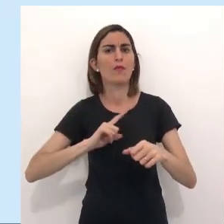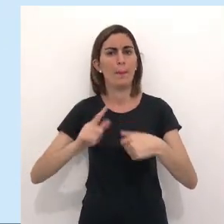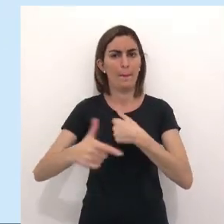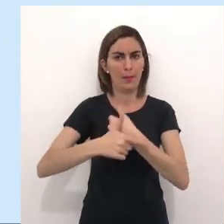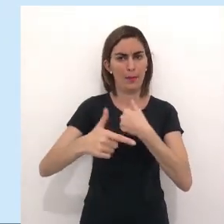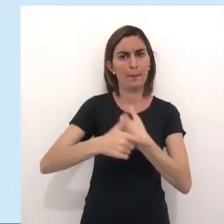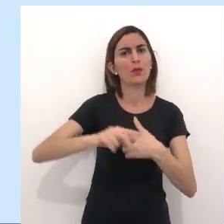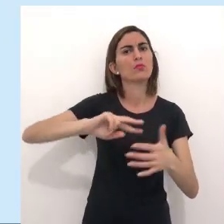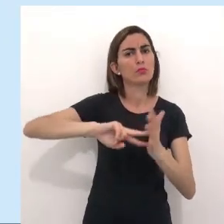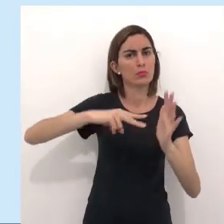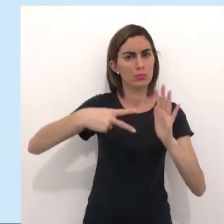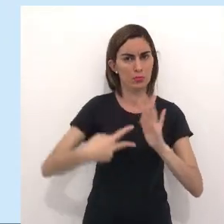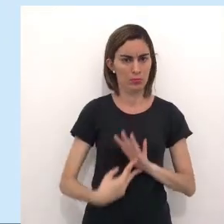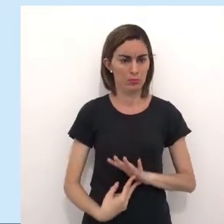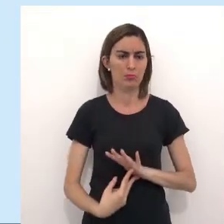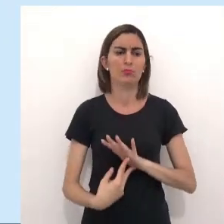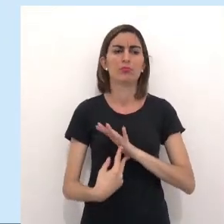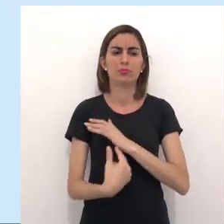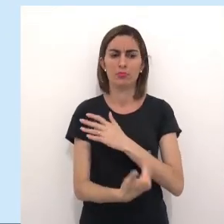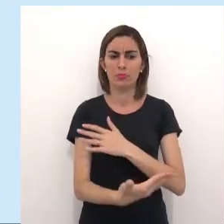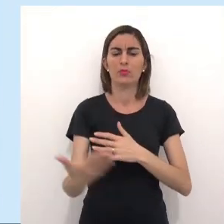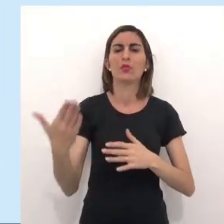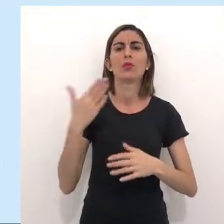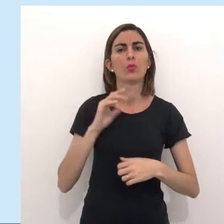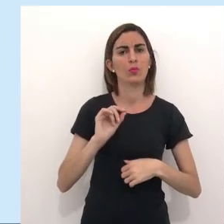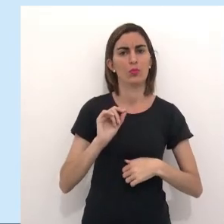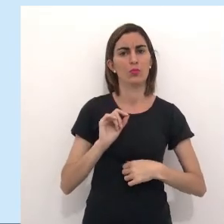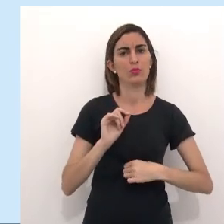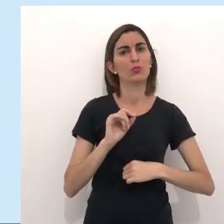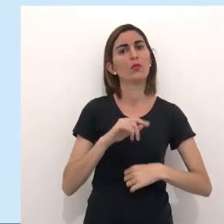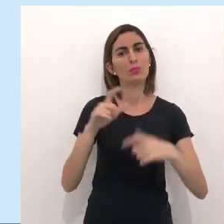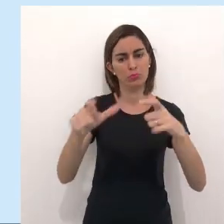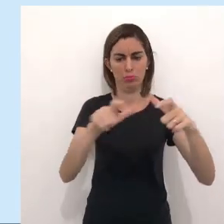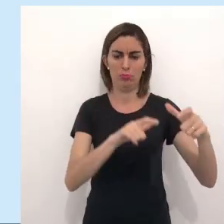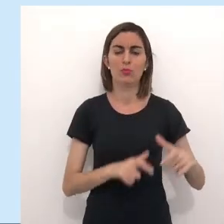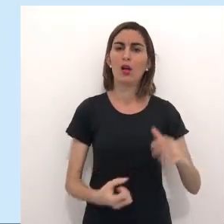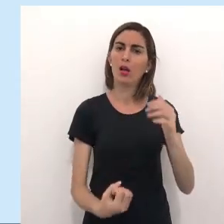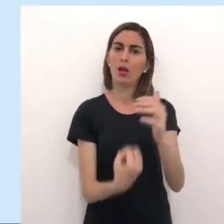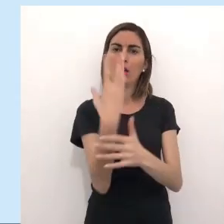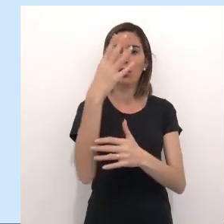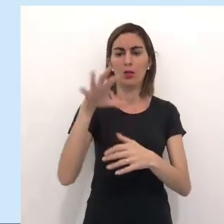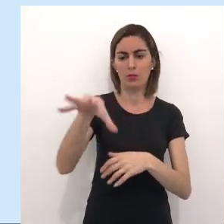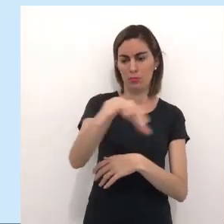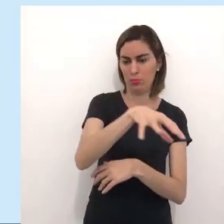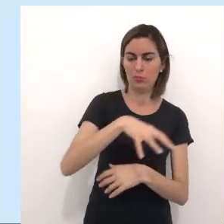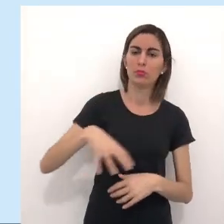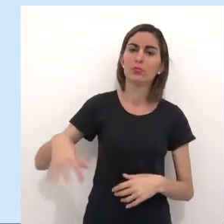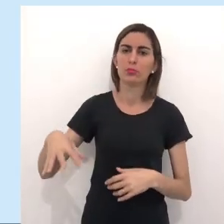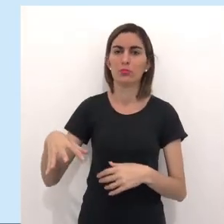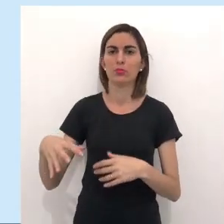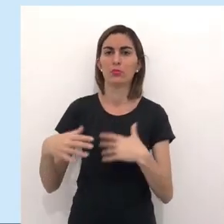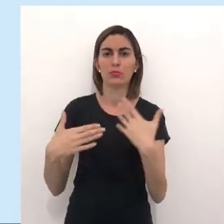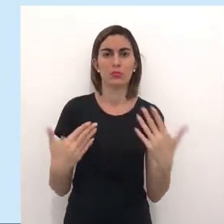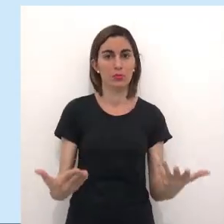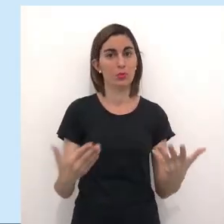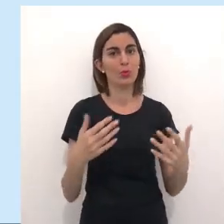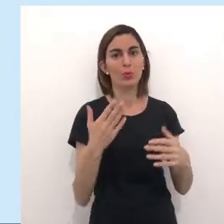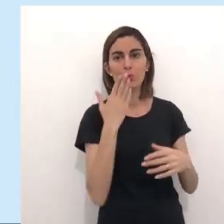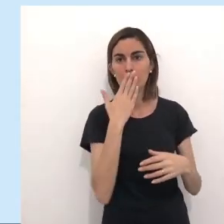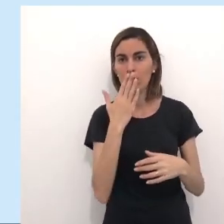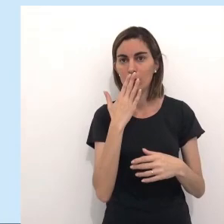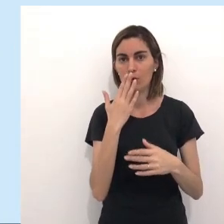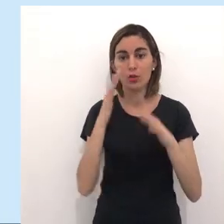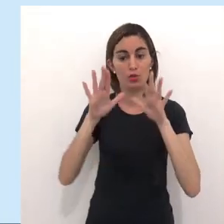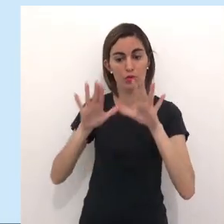significativo, criando o quê? Os aldeamentos. Ou seja, os